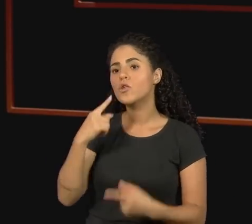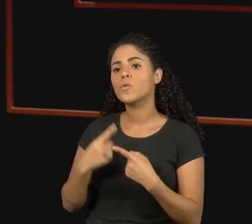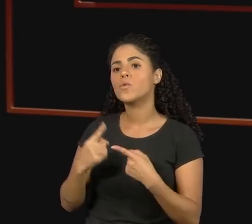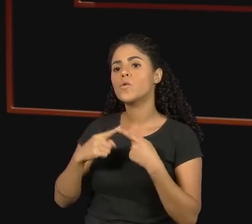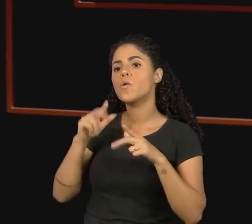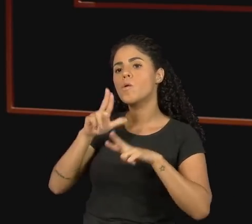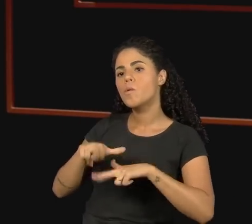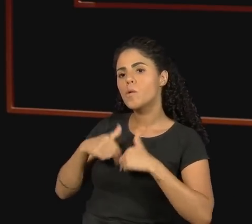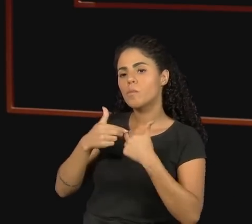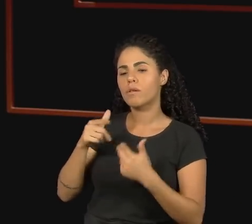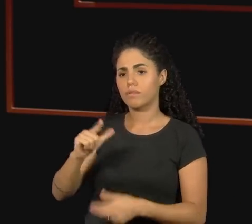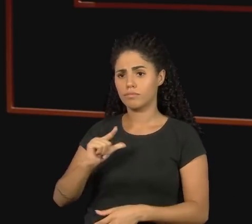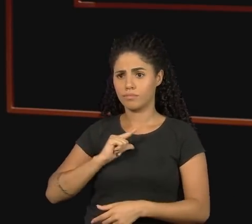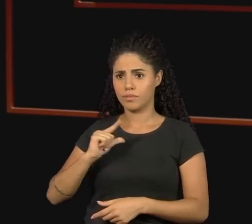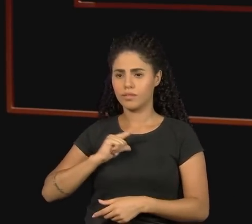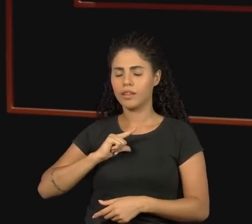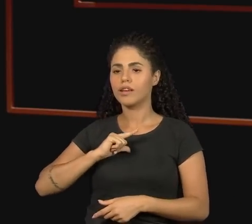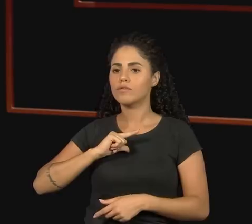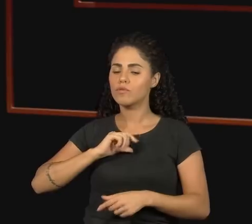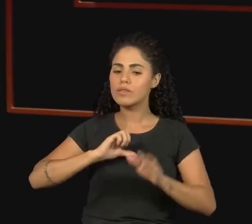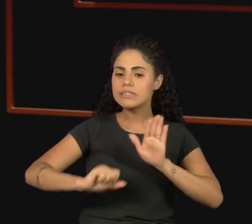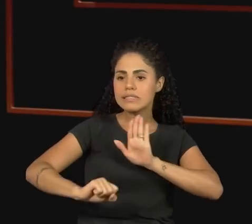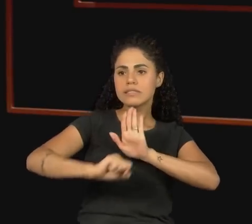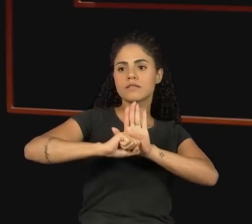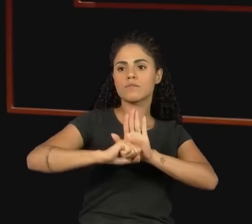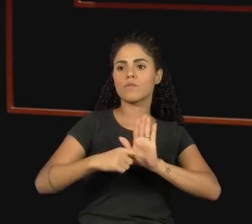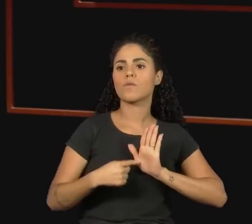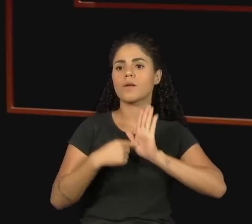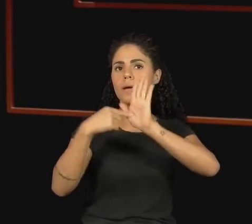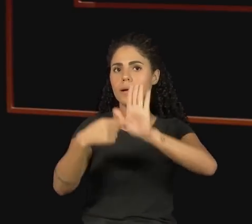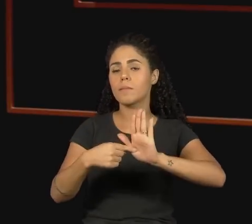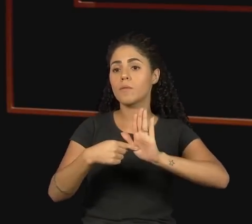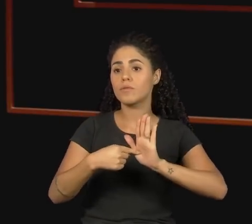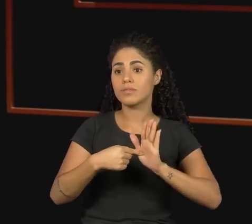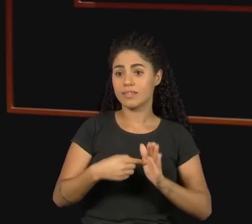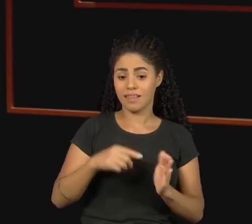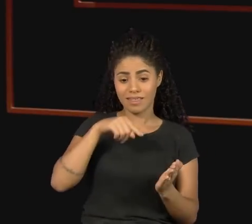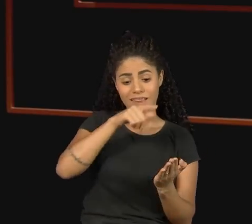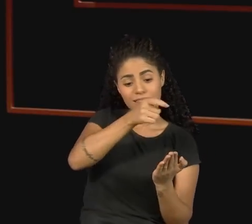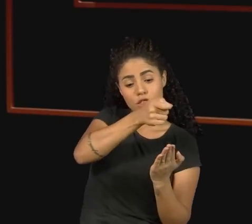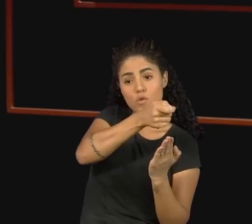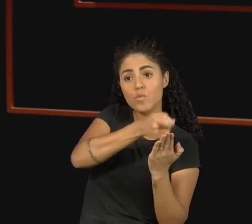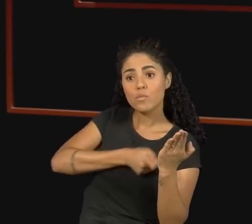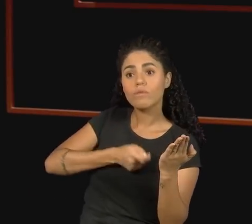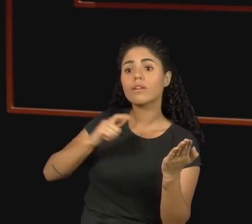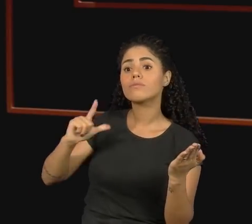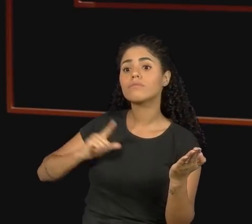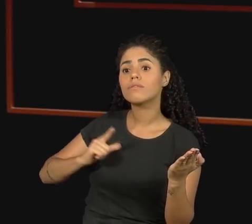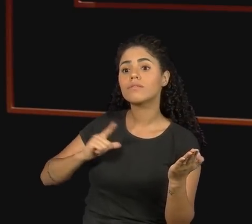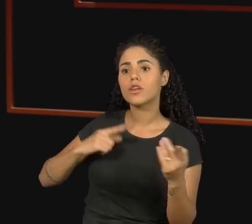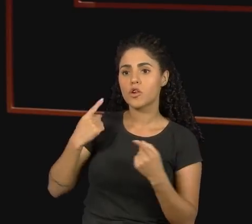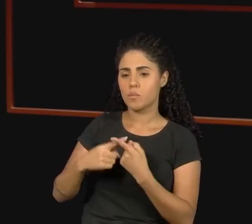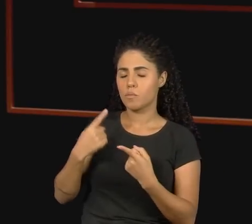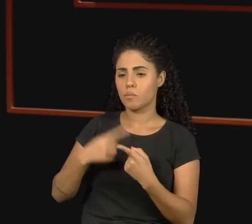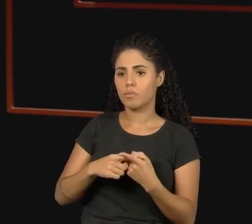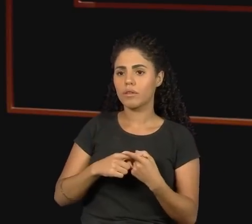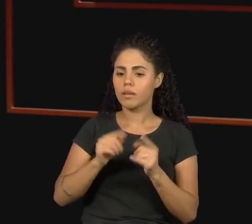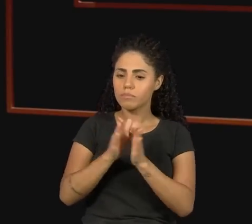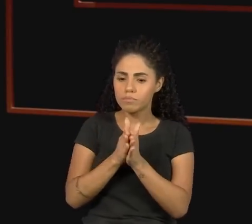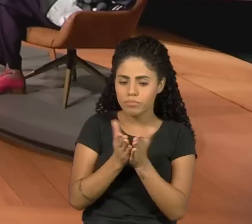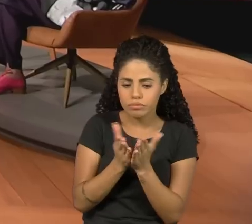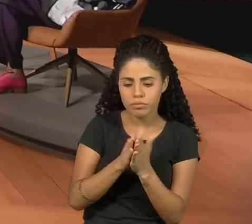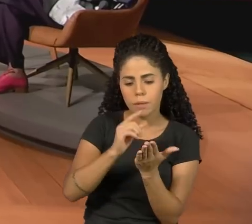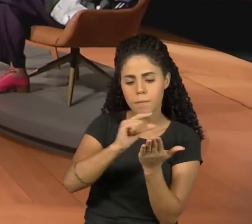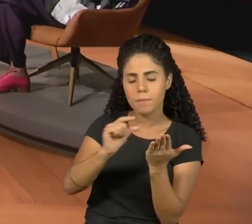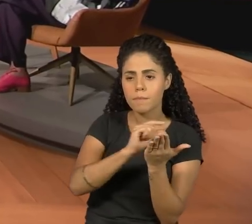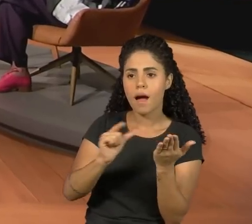da linha simbólica que tem presente no texto. Porque a minha encenação do álbum, ela é toda montada